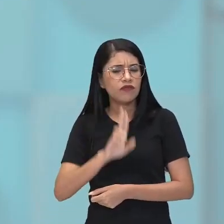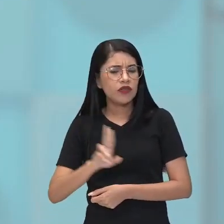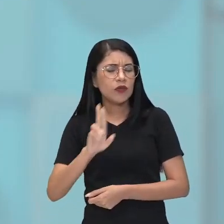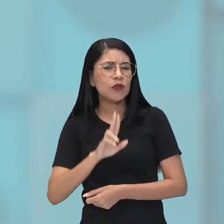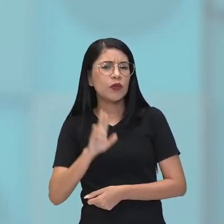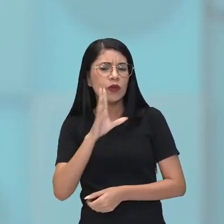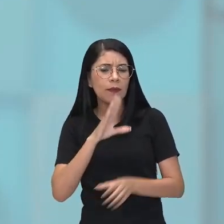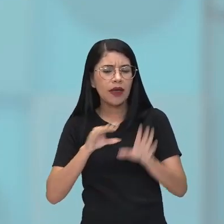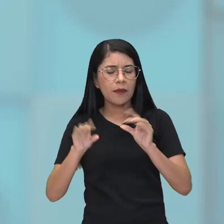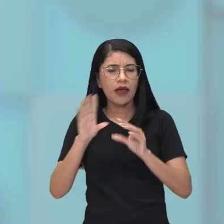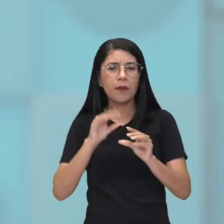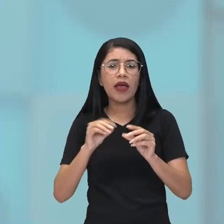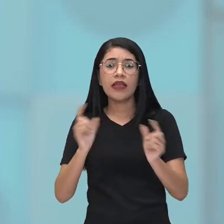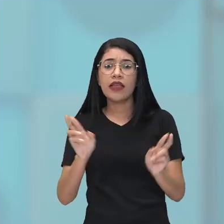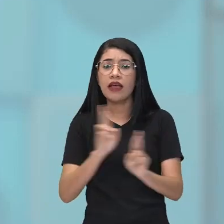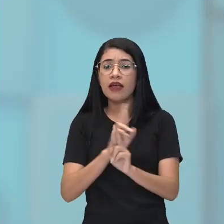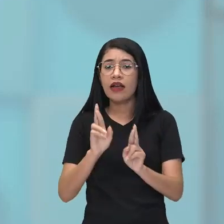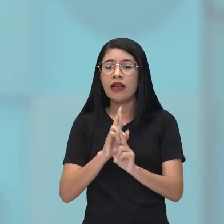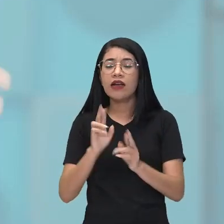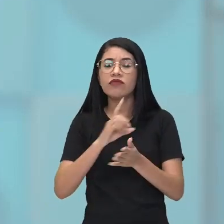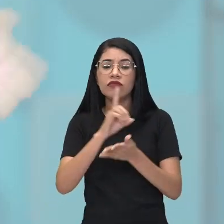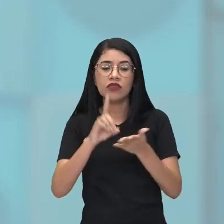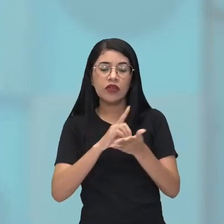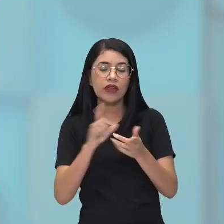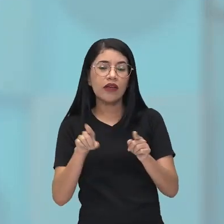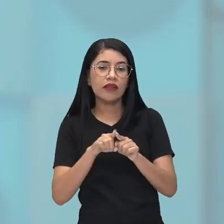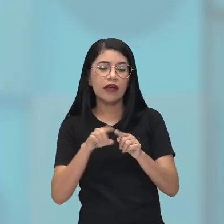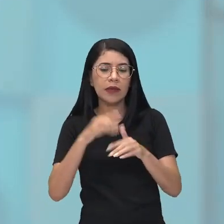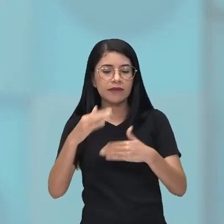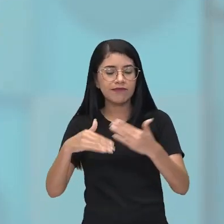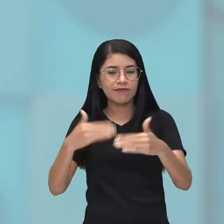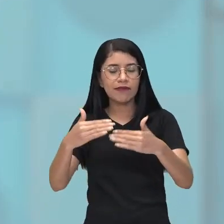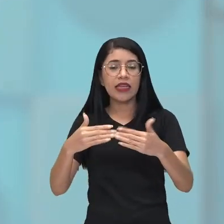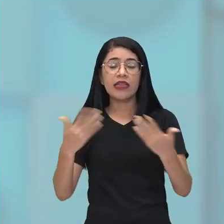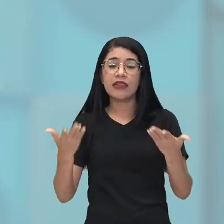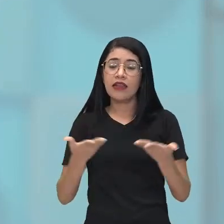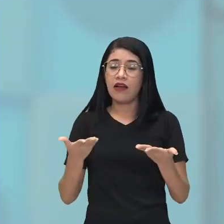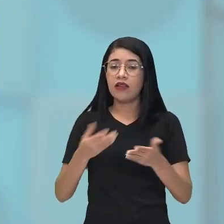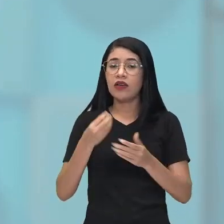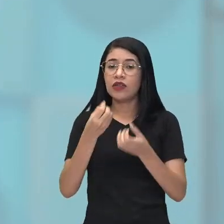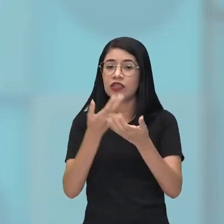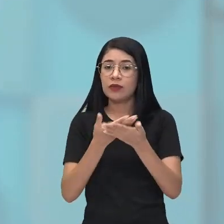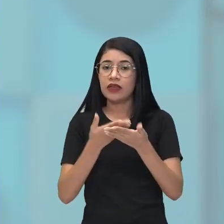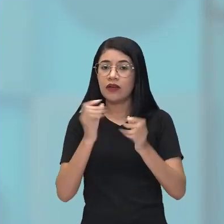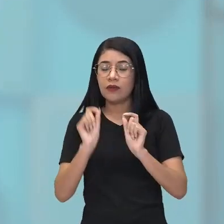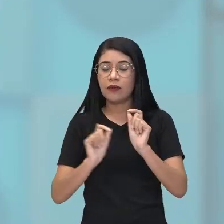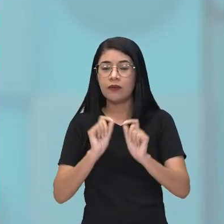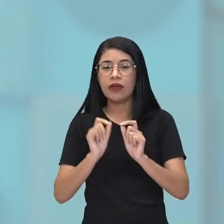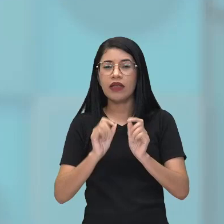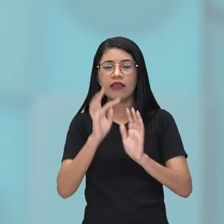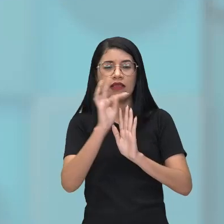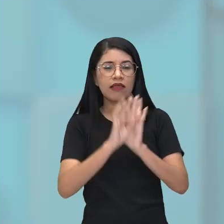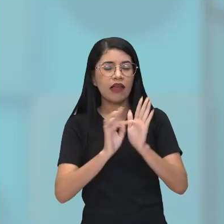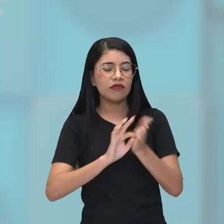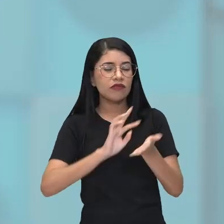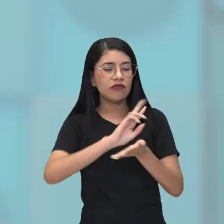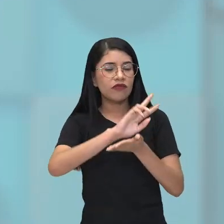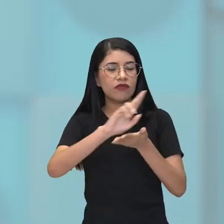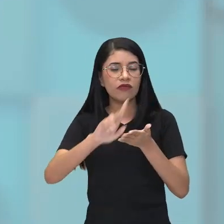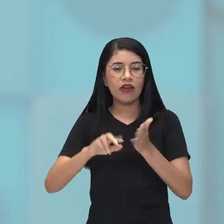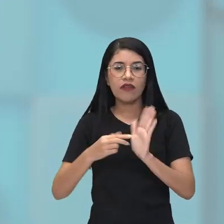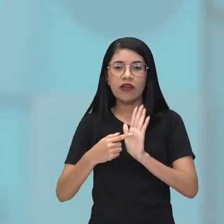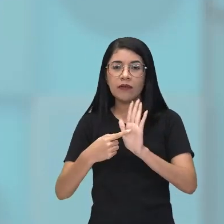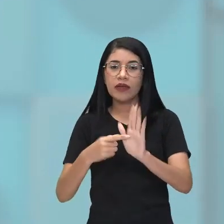gente costuma associar ao dicionário e assim por diante. Portanto, nesta aula vamos trazer muitos textos que exploram